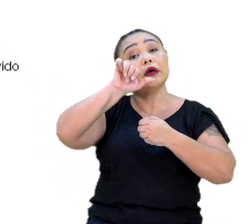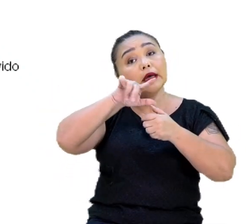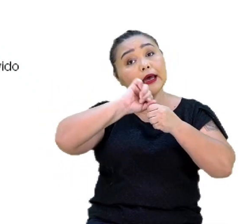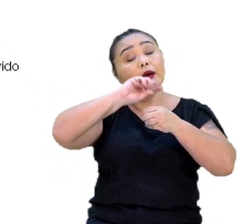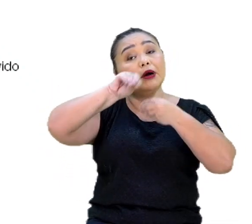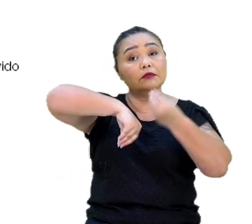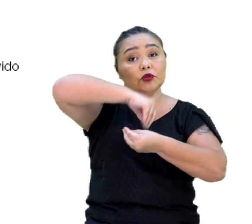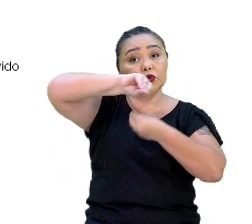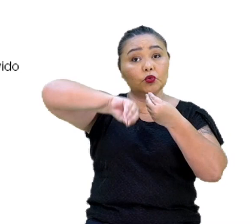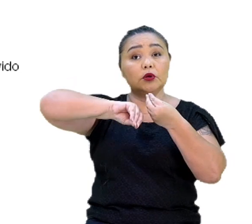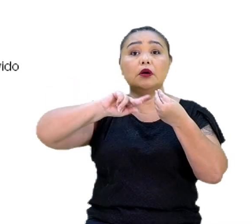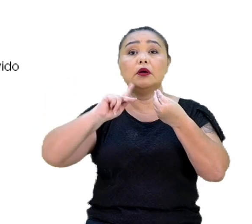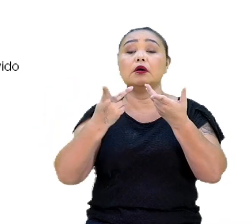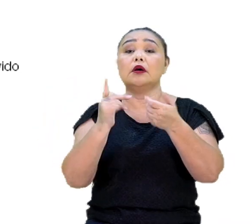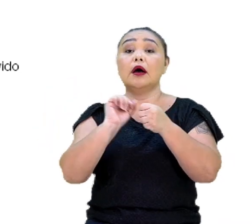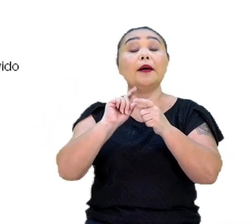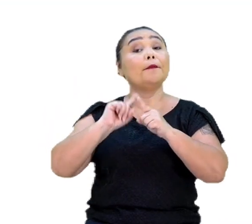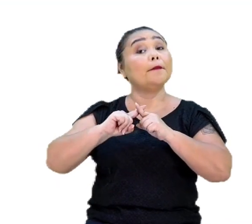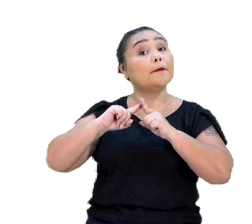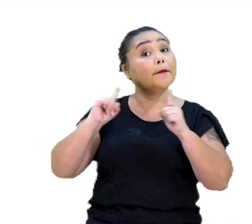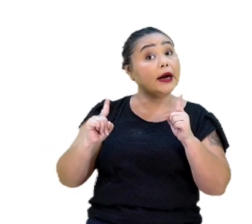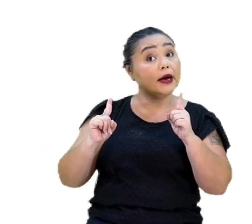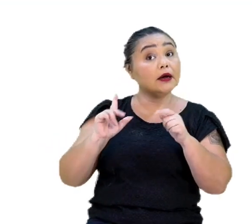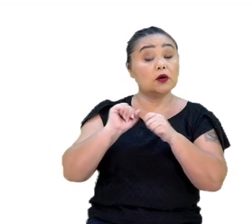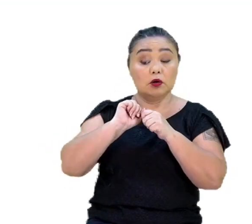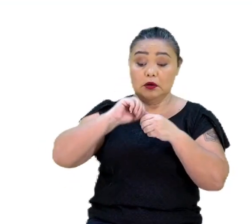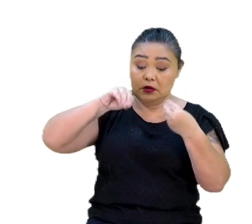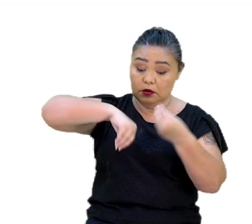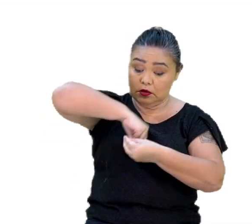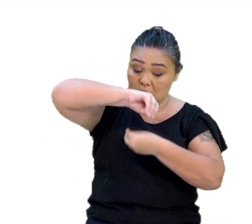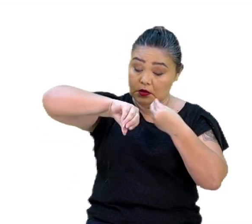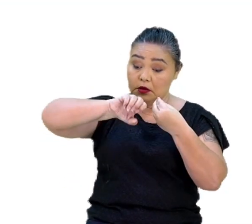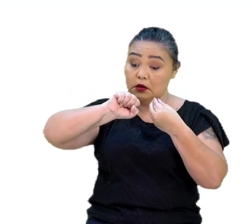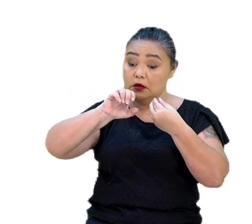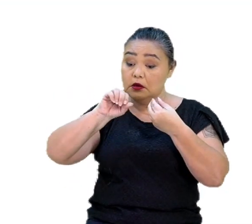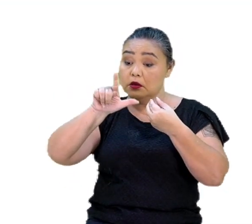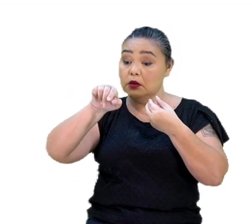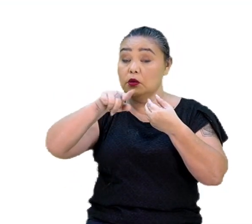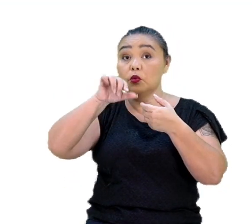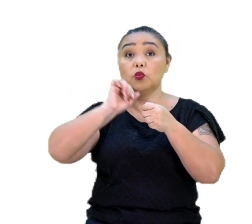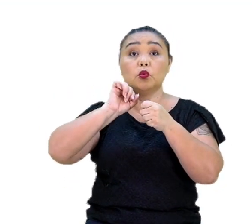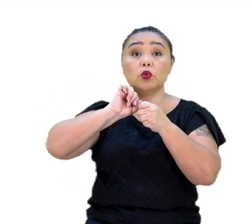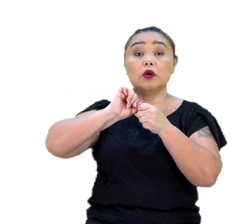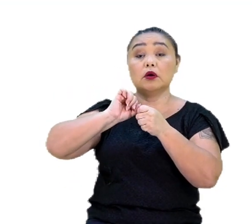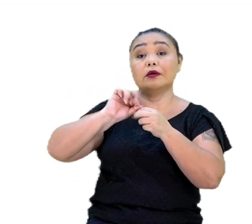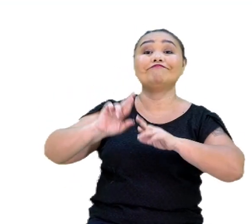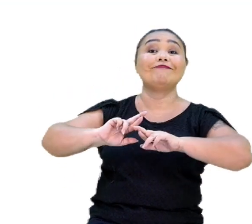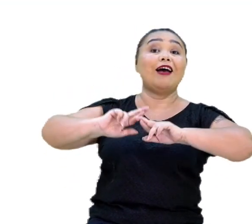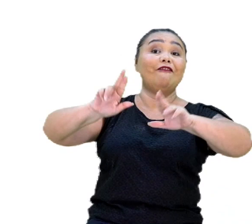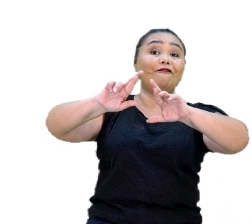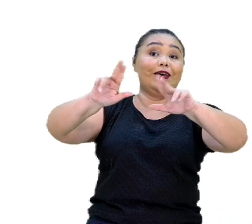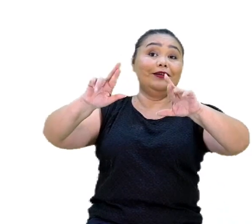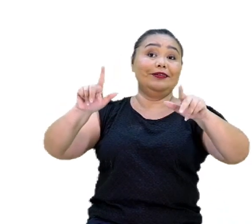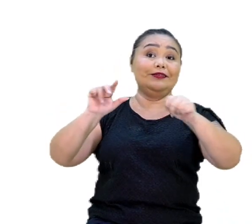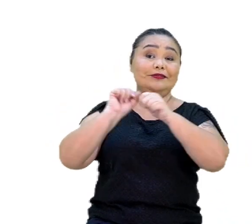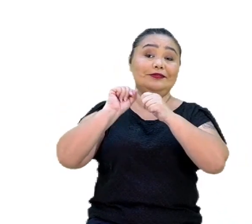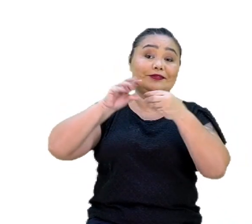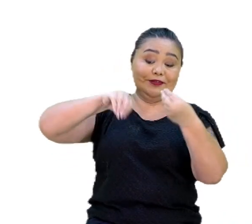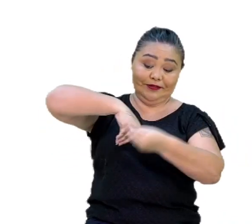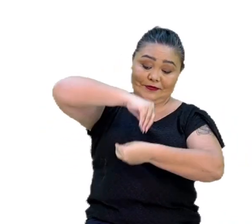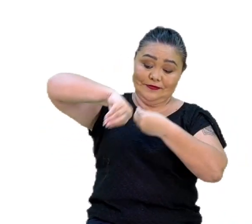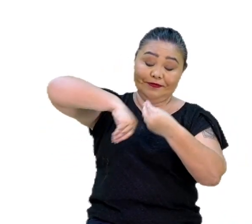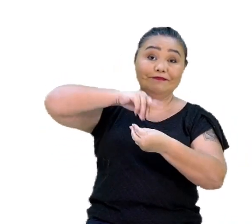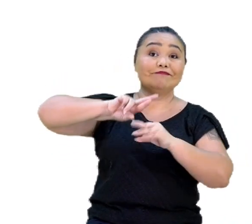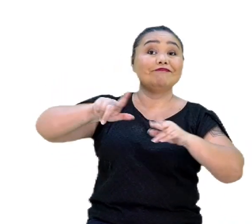é uma mistura, mas nem toda mistura é uma solução, porque as misturas heterogêneas, elas não são